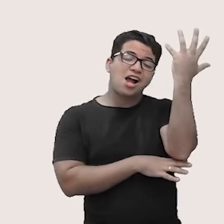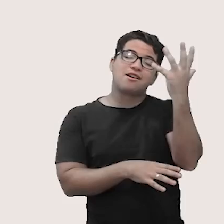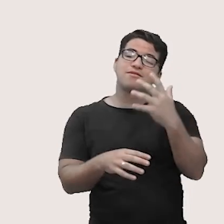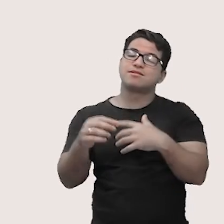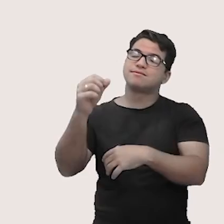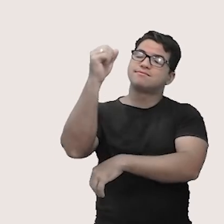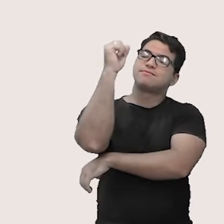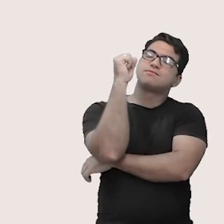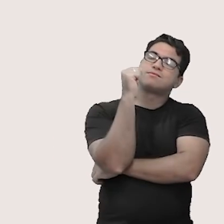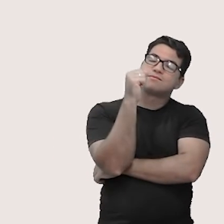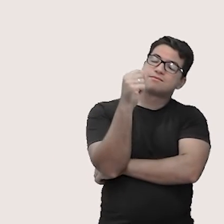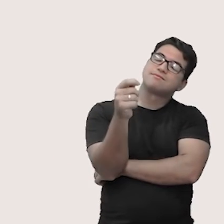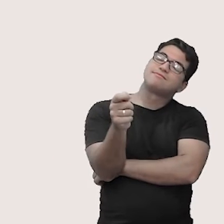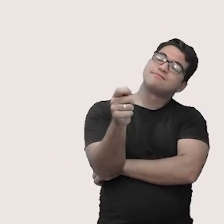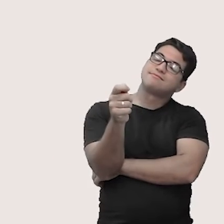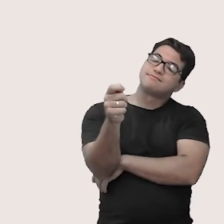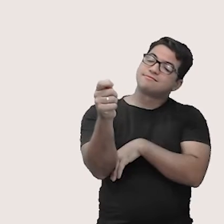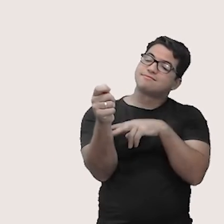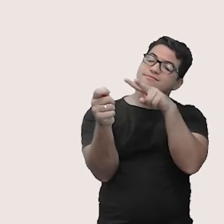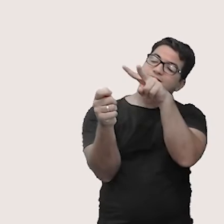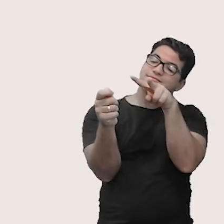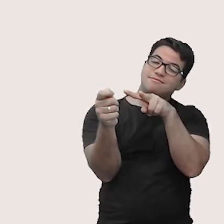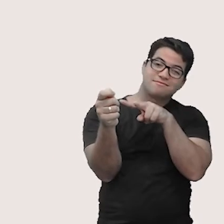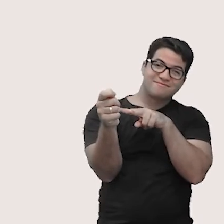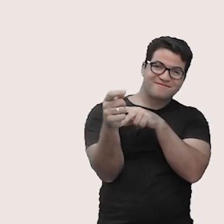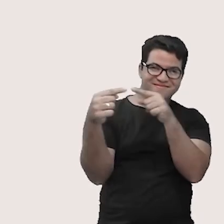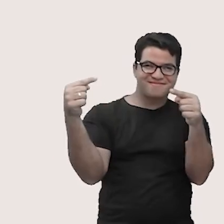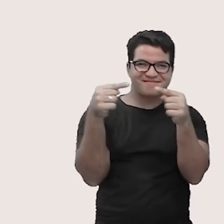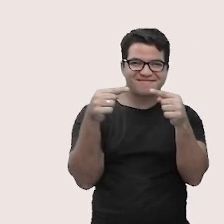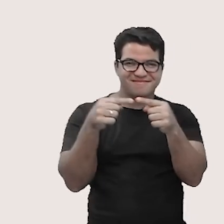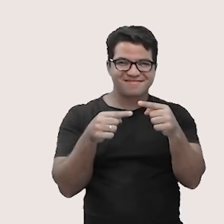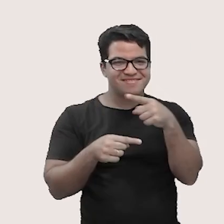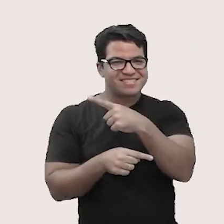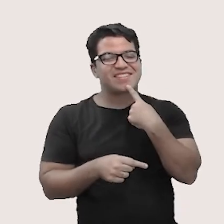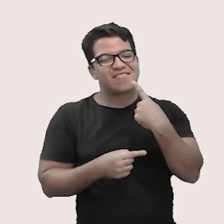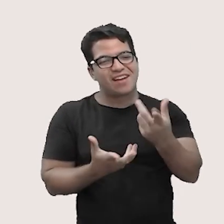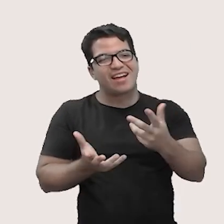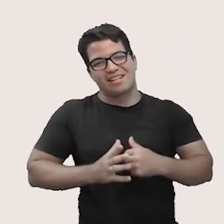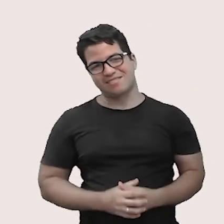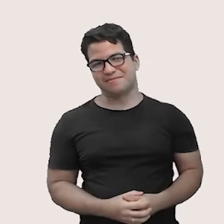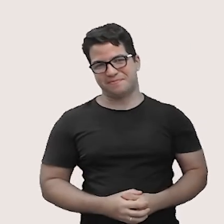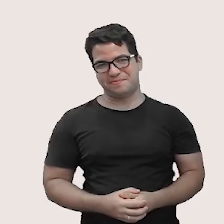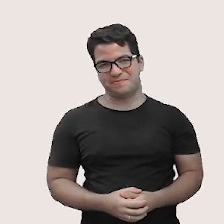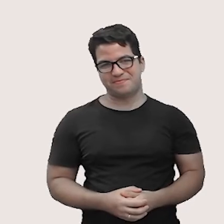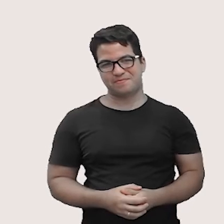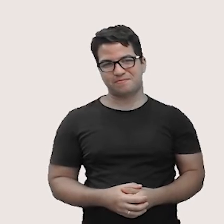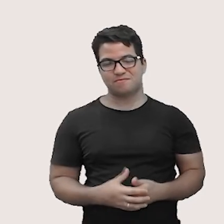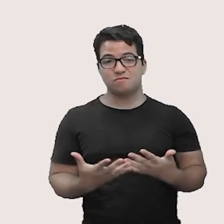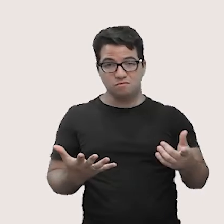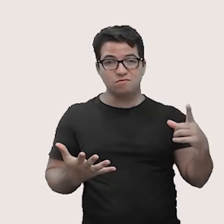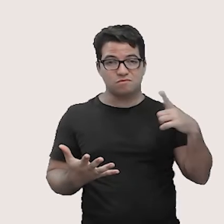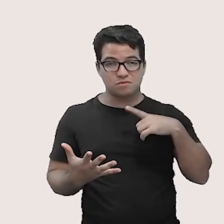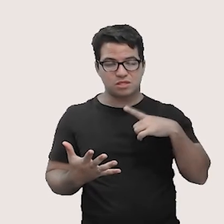dá sossego. Que no caso aí, Cebolinha é Jimmy, tá? Na versão americana,